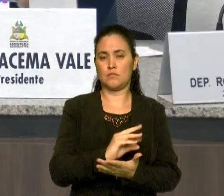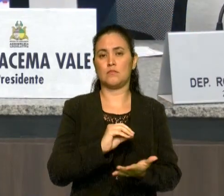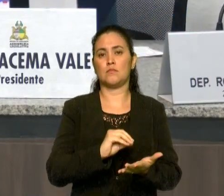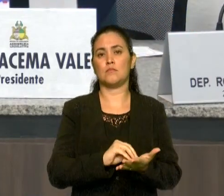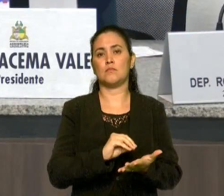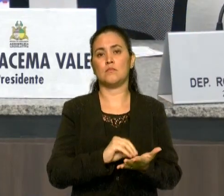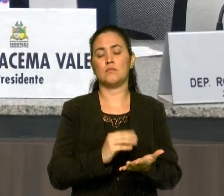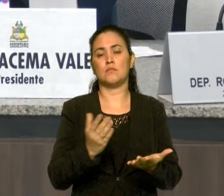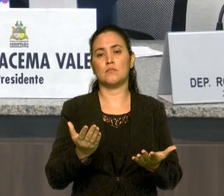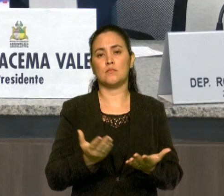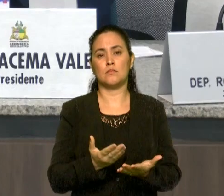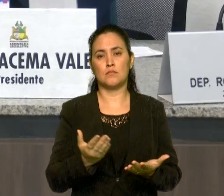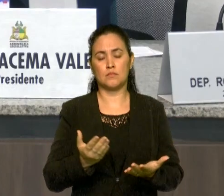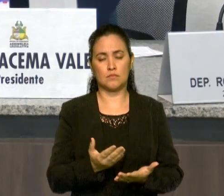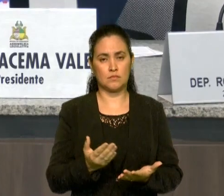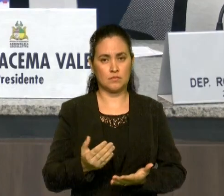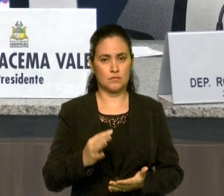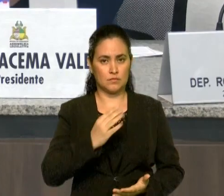sanção.